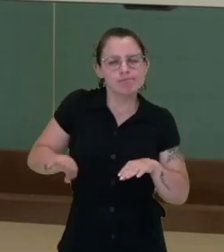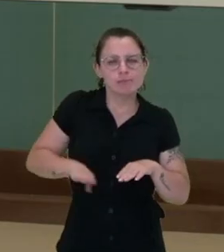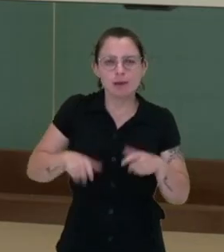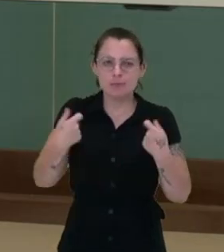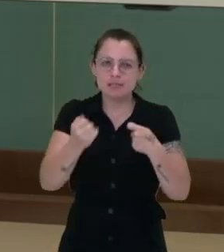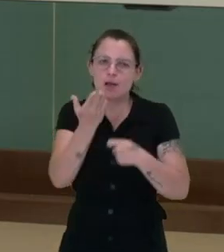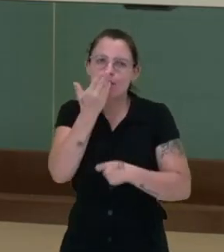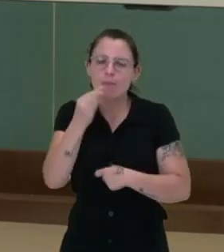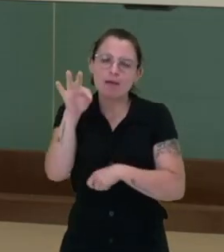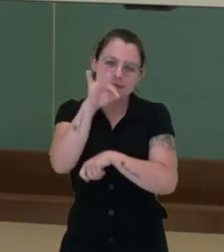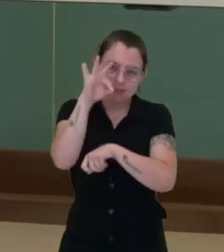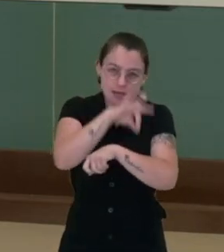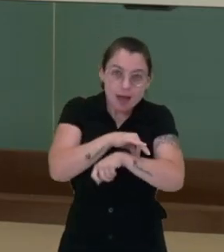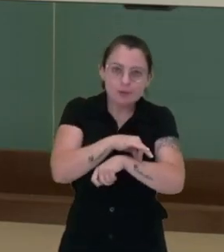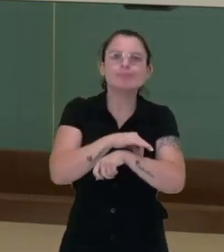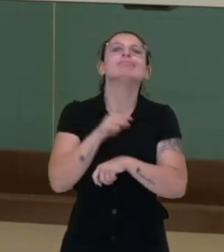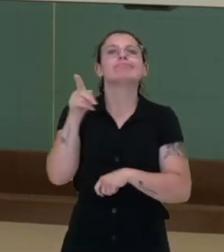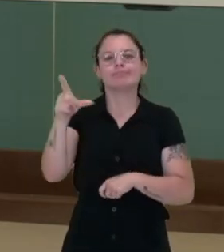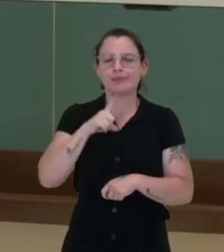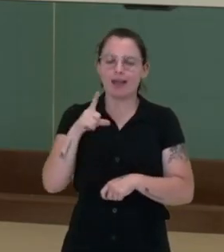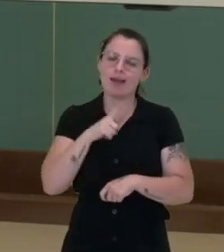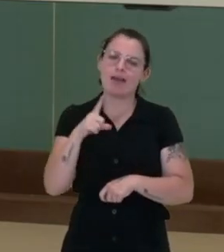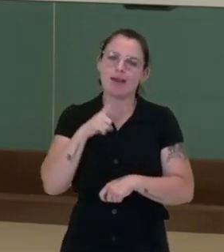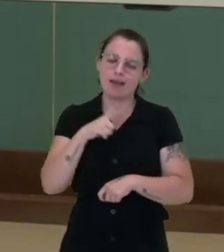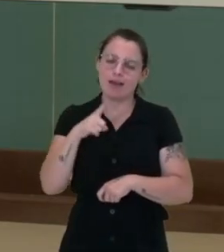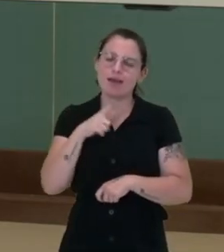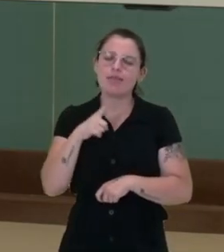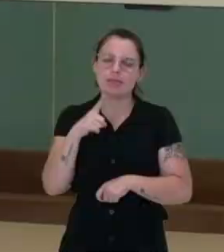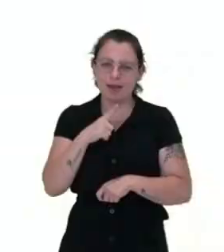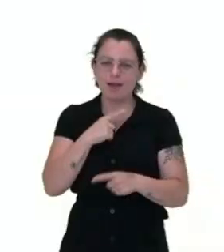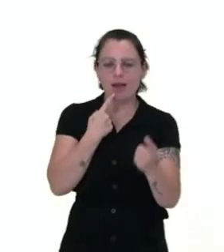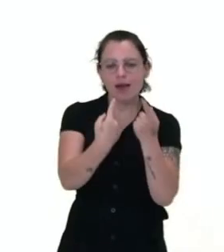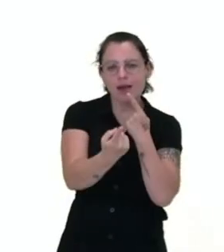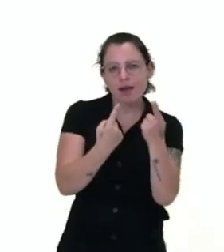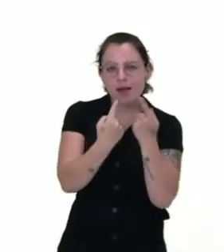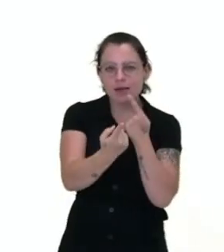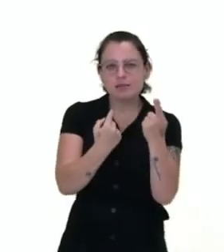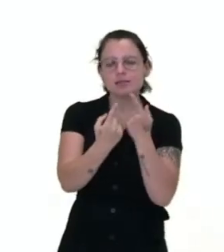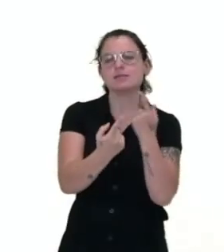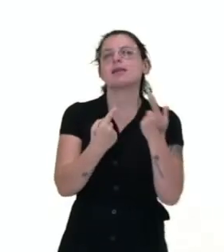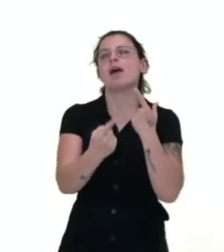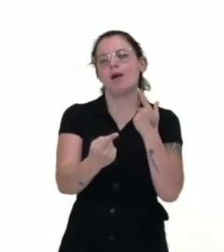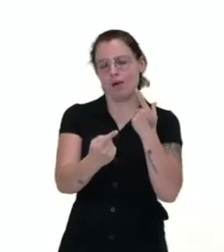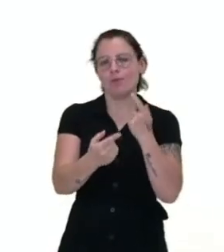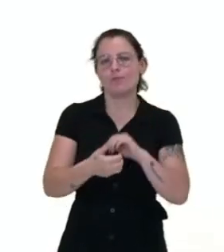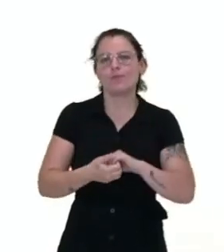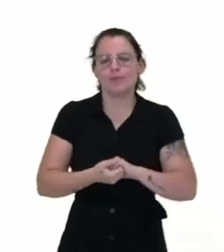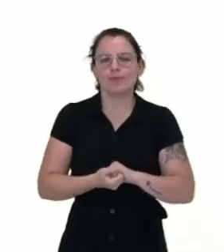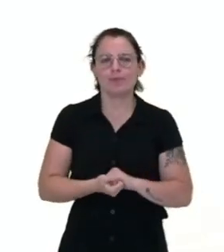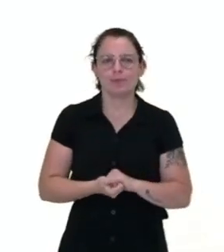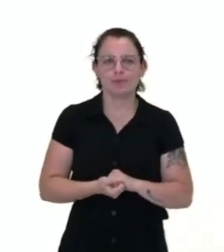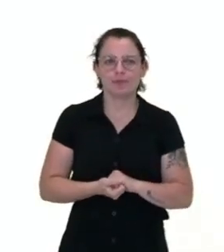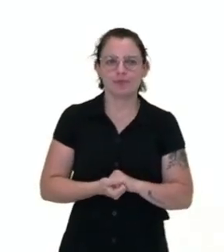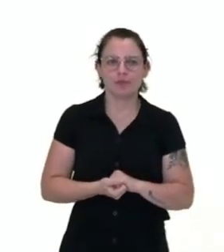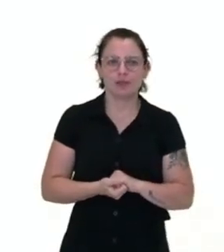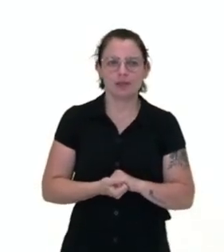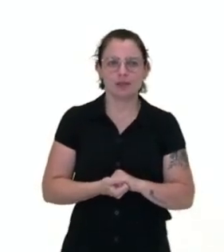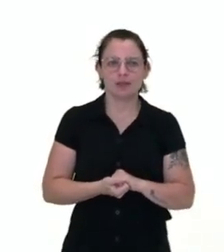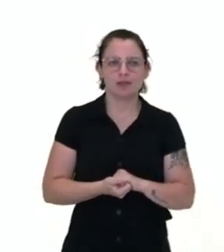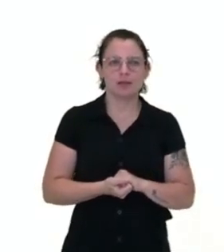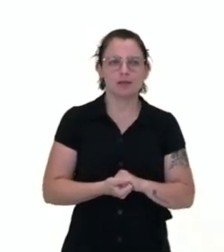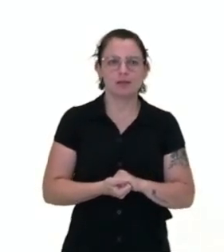diferentes. Os locais de um ecossistema em que um ser vivo vive e pode ser encontrado, então nós chamamos